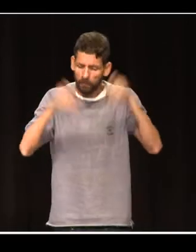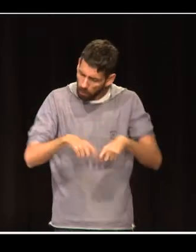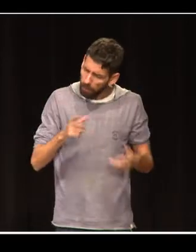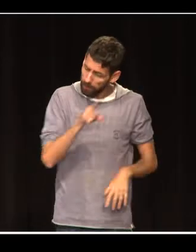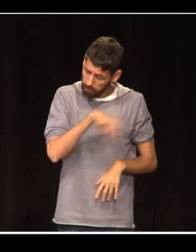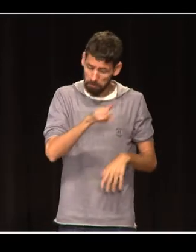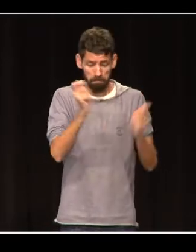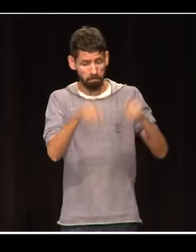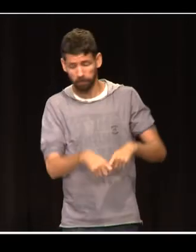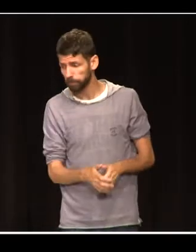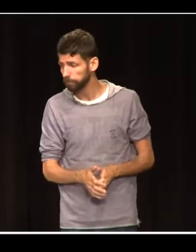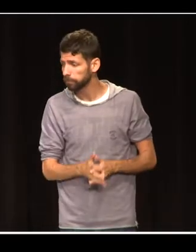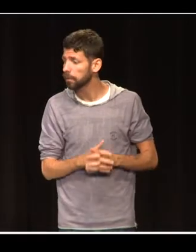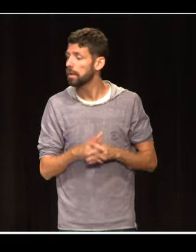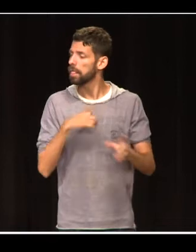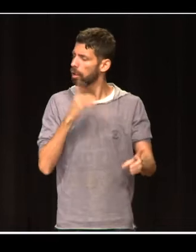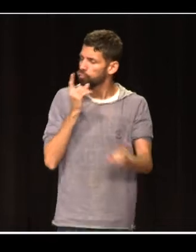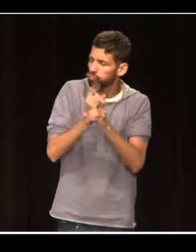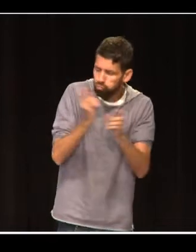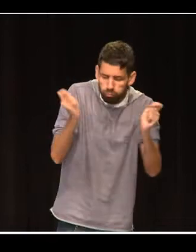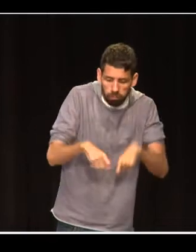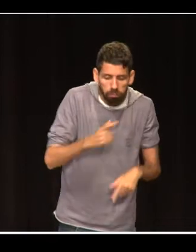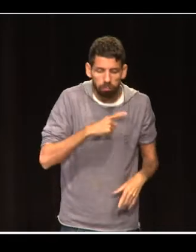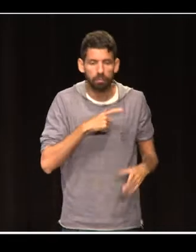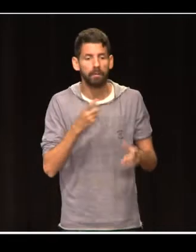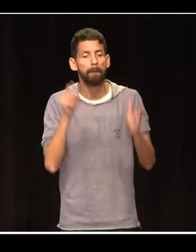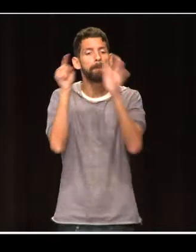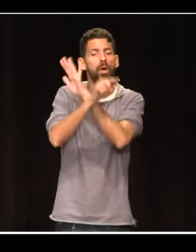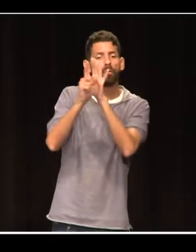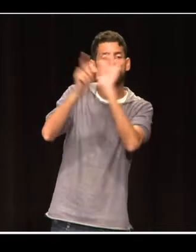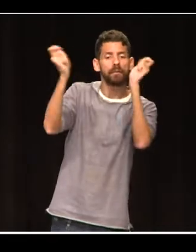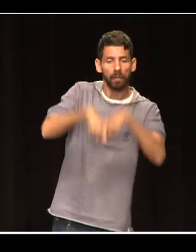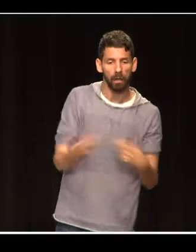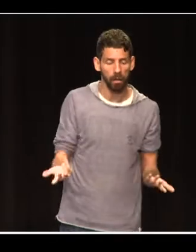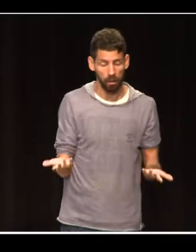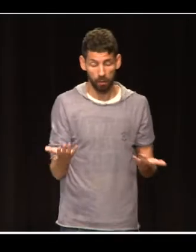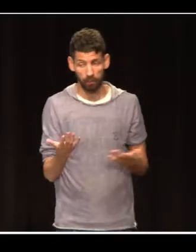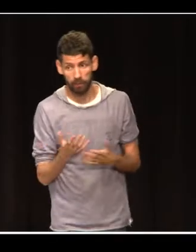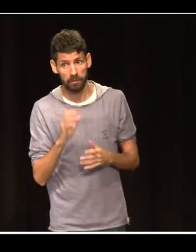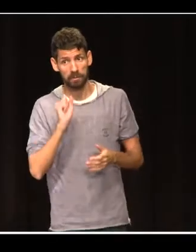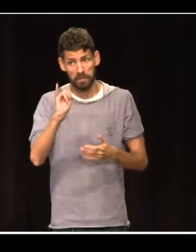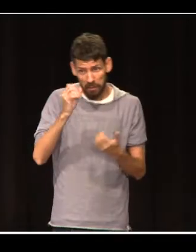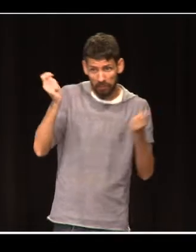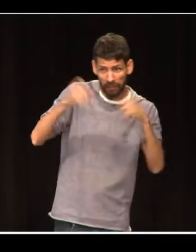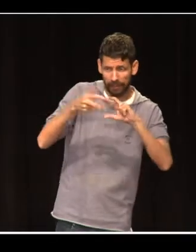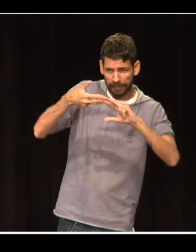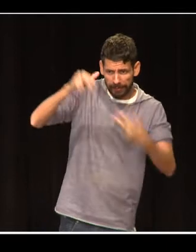ele tenta descobrir aquilo que ele quis perguntar. Então, eu consigo dar DNA, consigo dar sistema